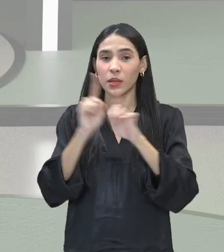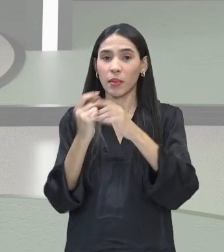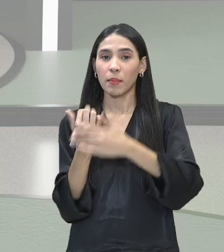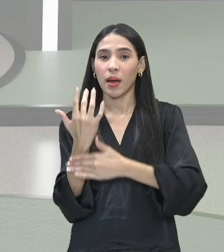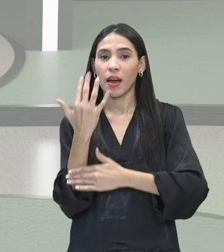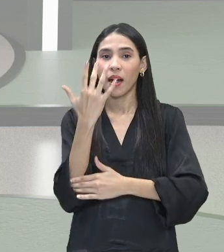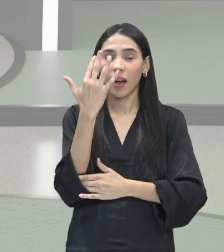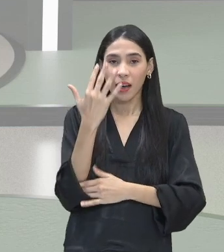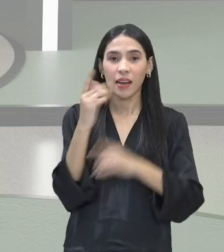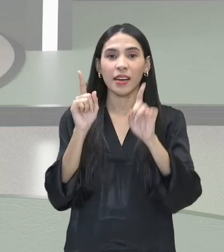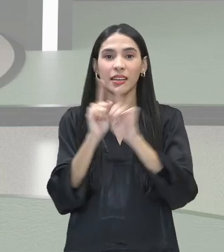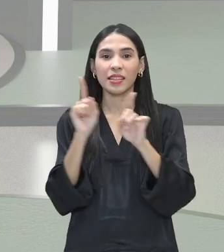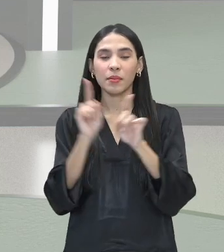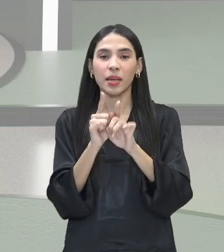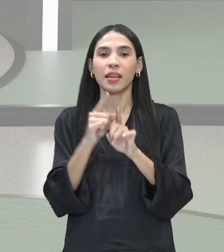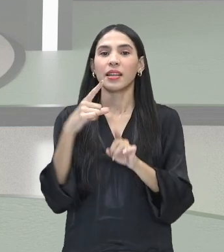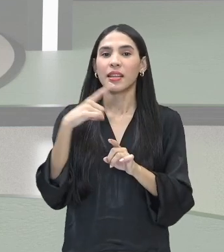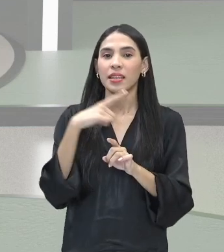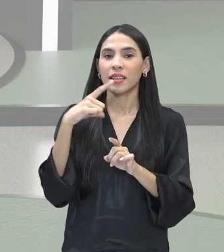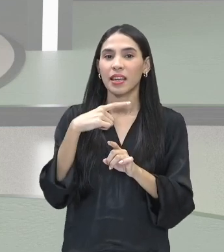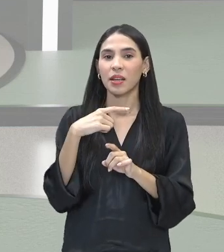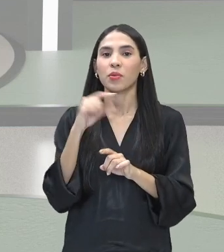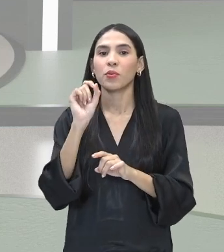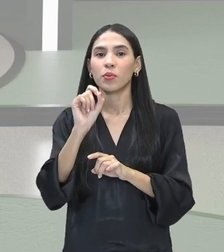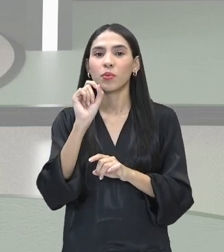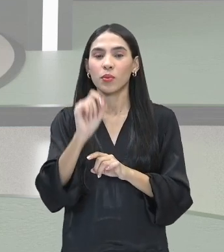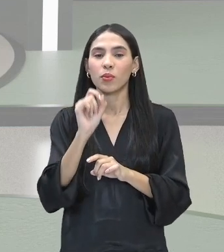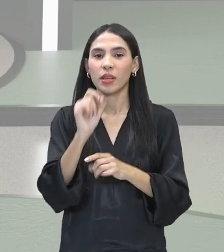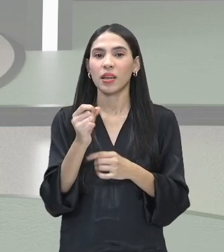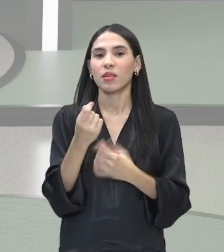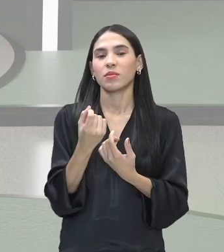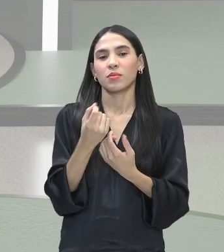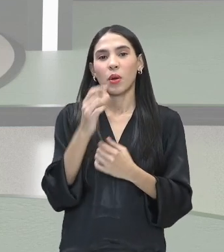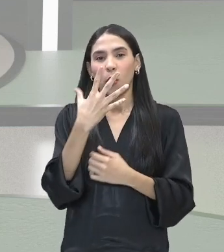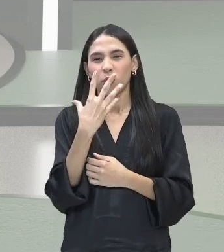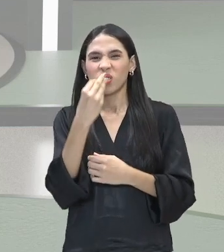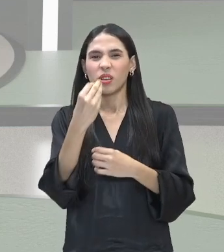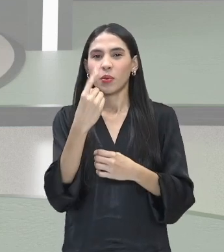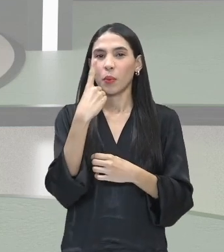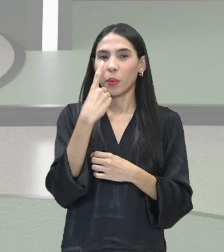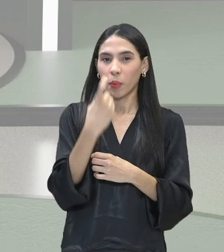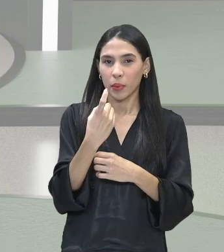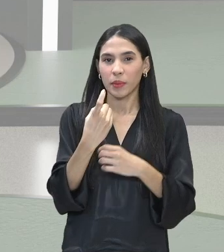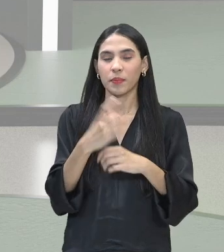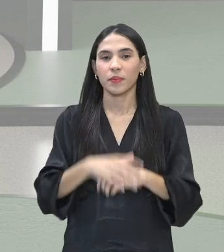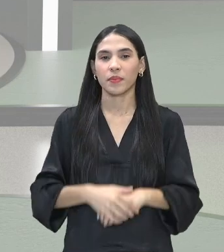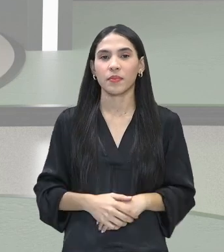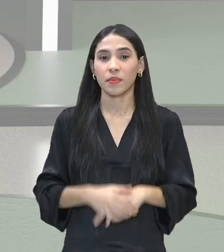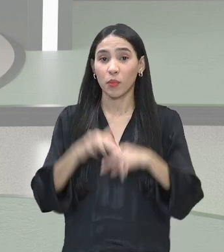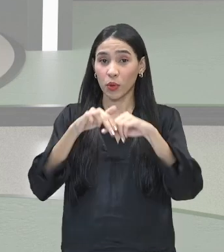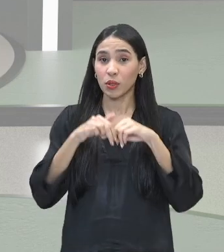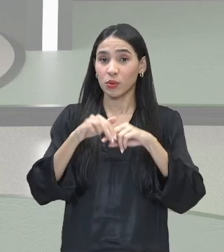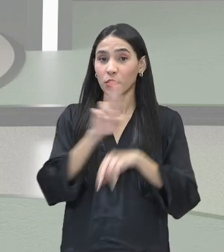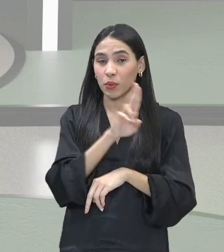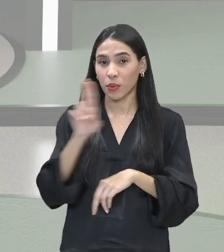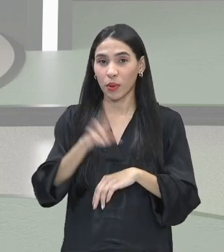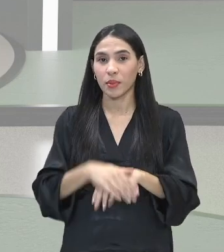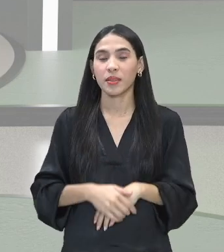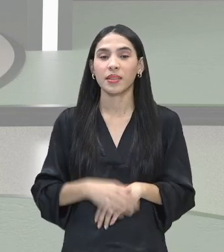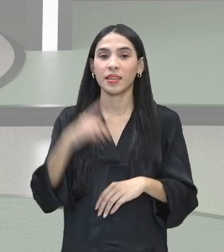e relativamente agradável, por isso que eles são chamados de hidrocarbonetos aromáticos. Ele é um composto